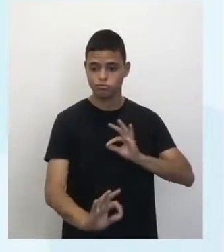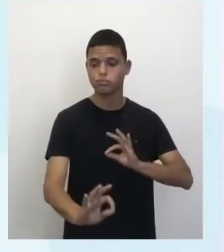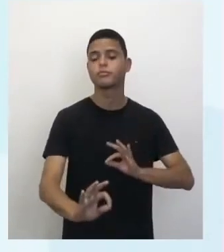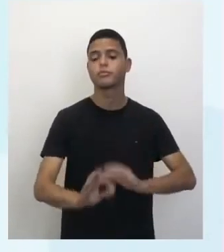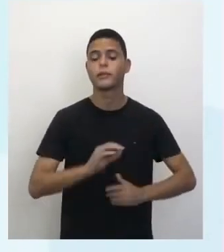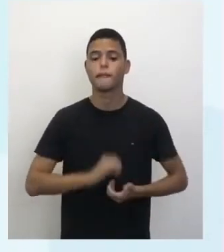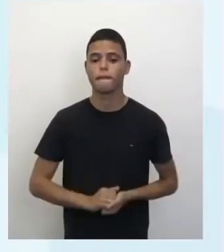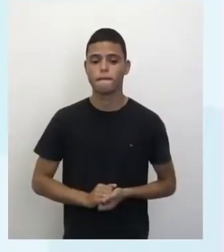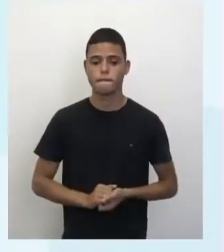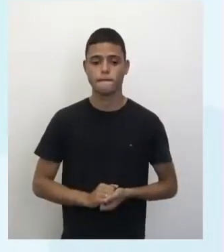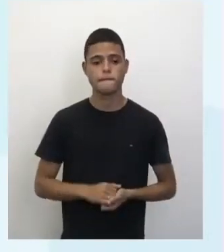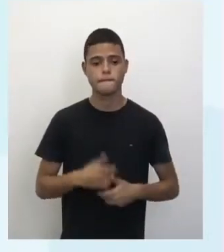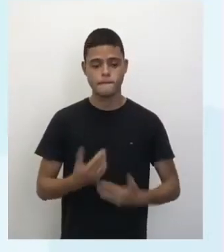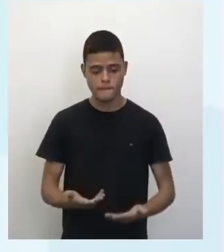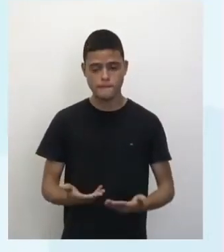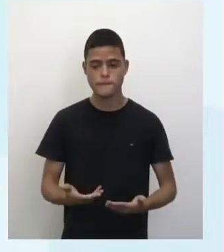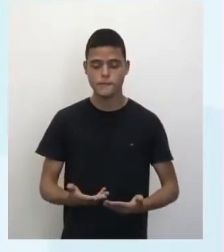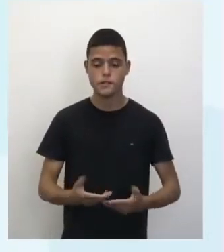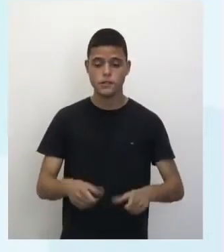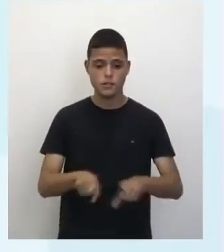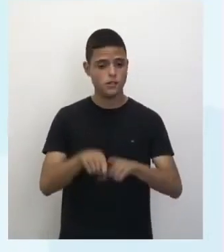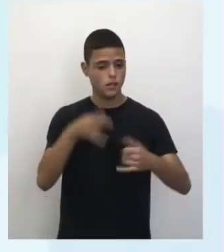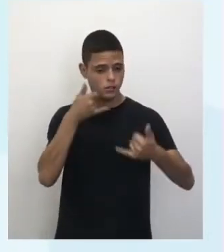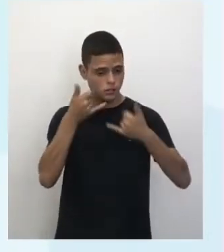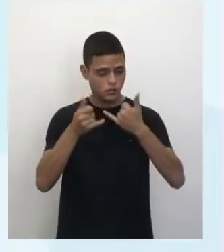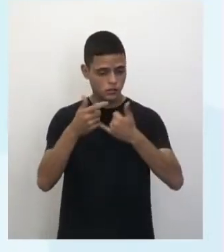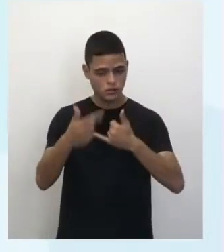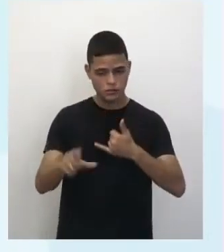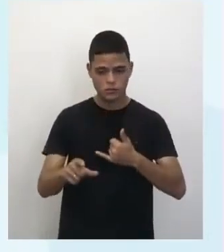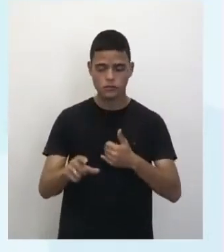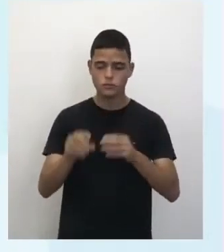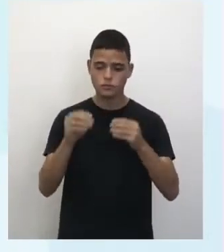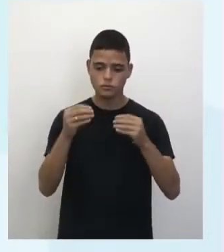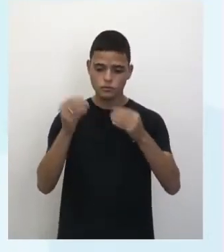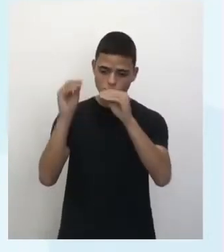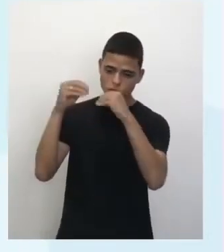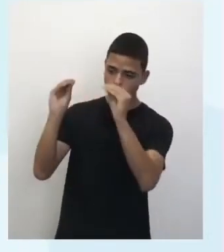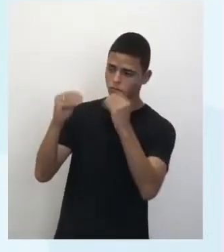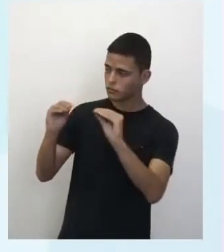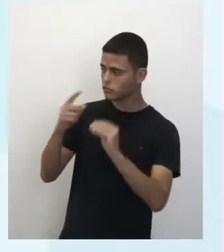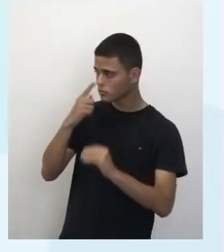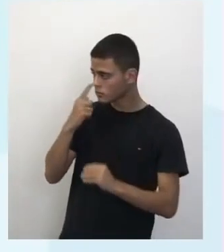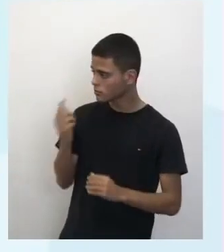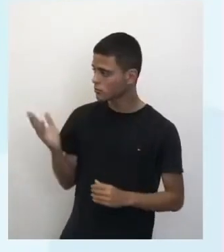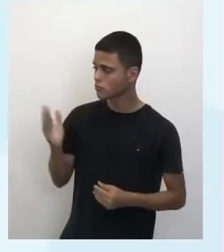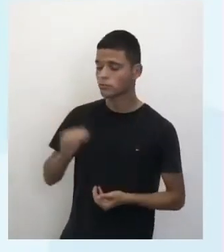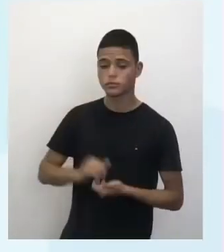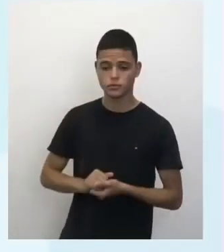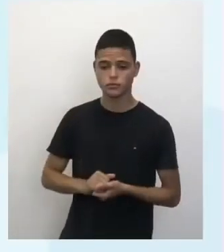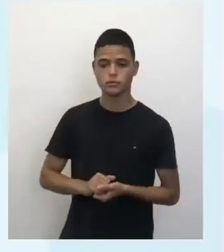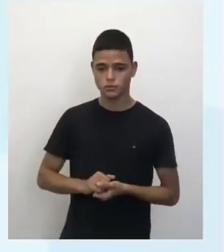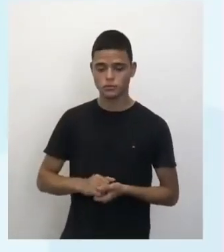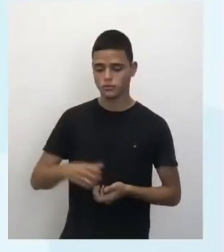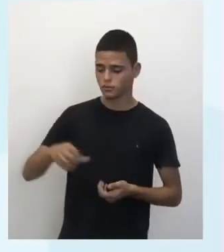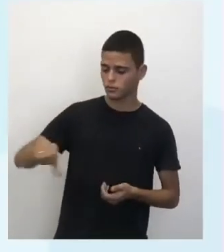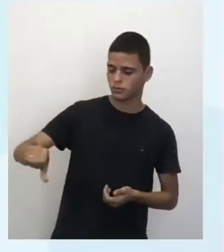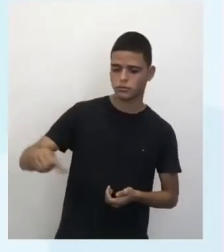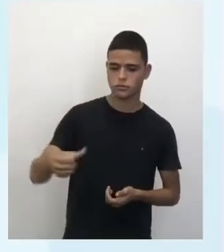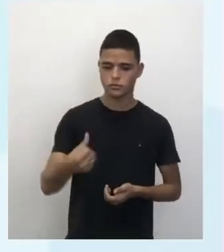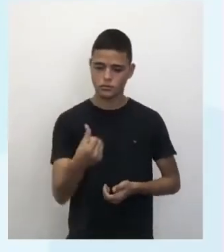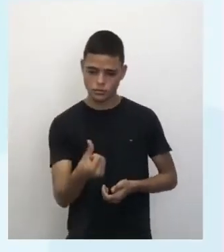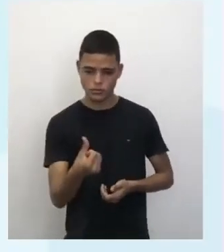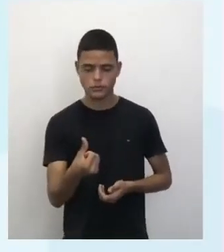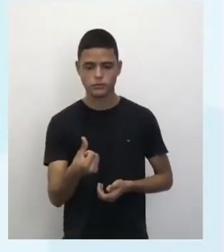Itaipu. E né, outra informação que eu preciso te colocar que é o desnível, tá? Eu vou arredondar aqui, é 96, mas eu vou arredondar